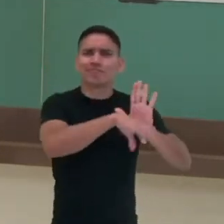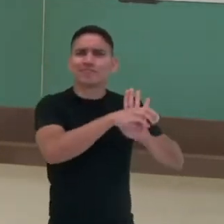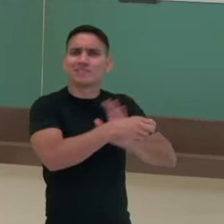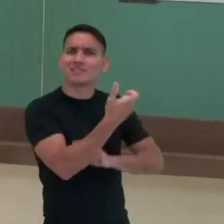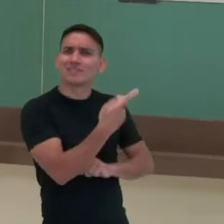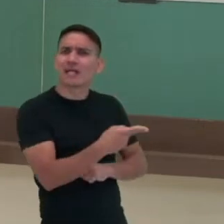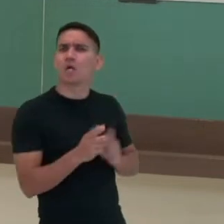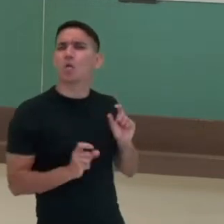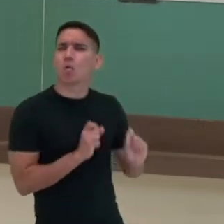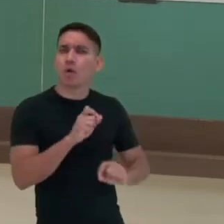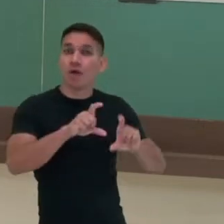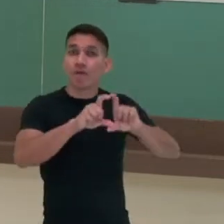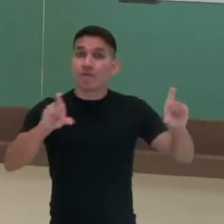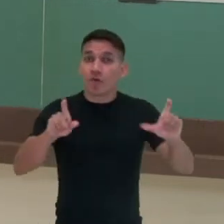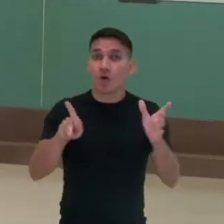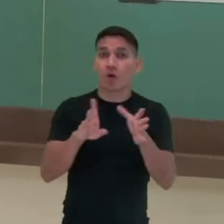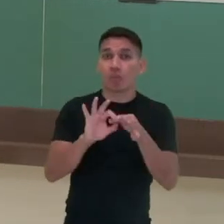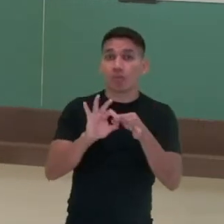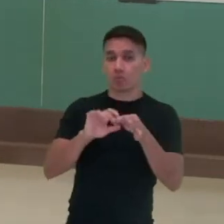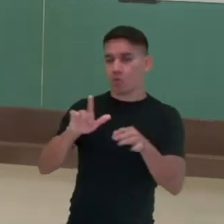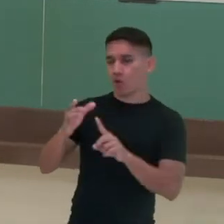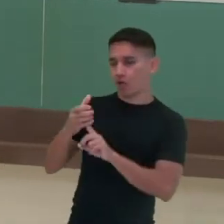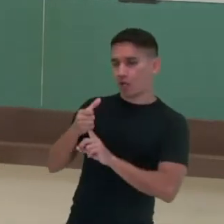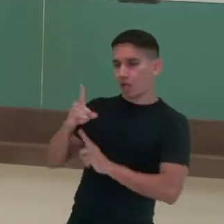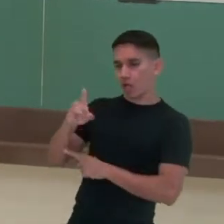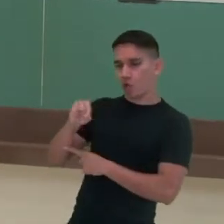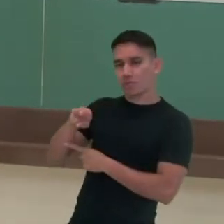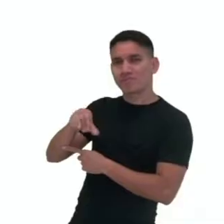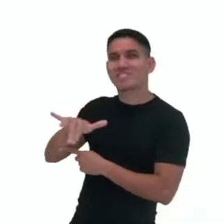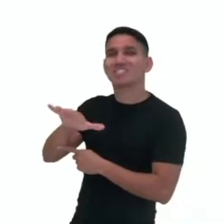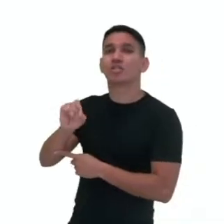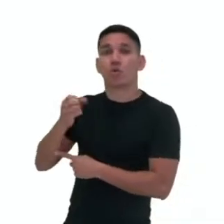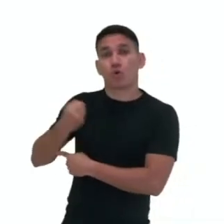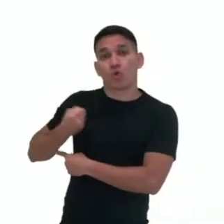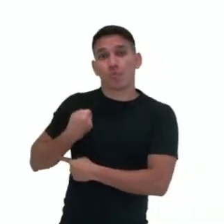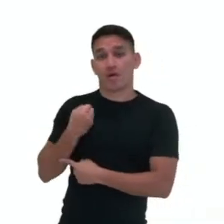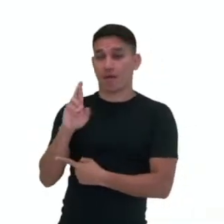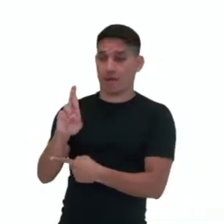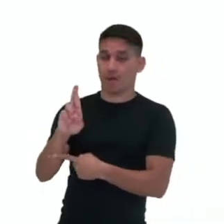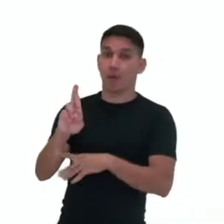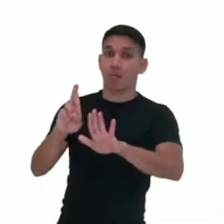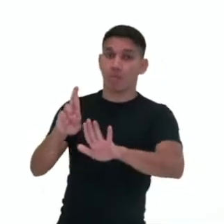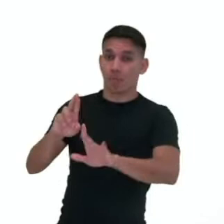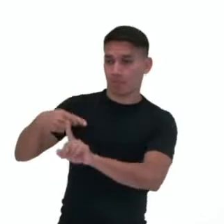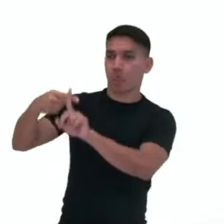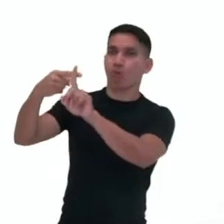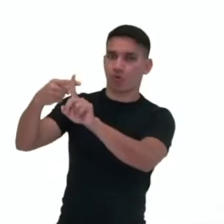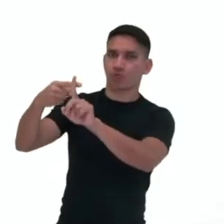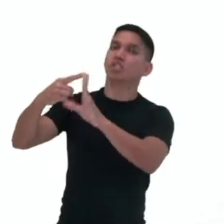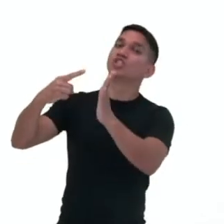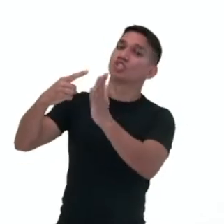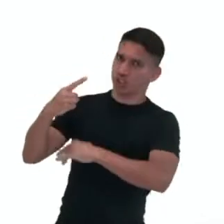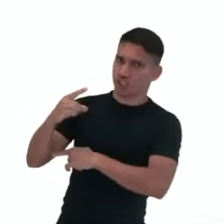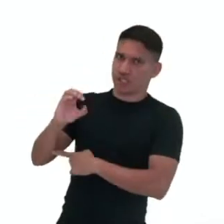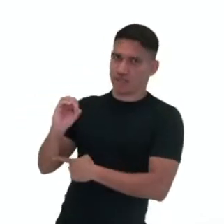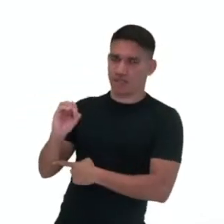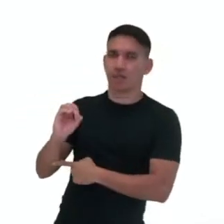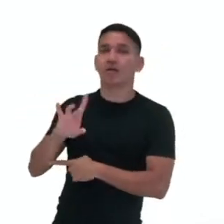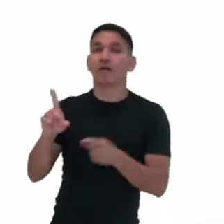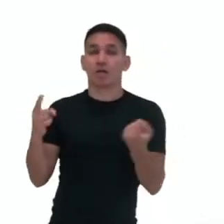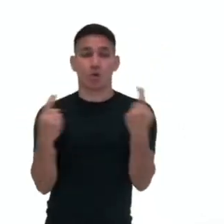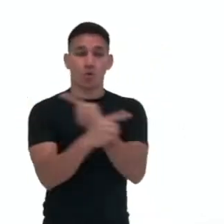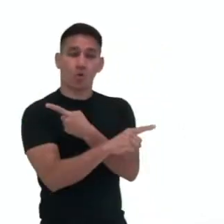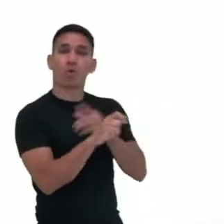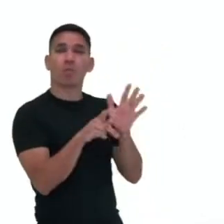Uma função que tem como domínio os reais positivos com exceção do zero e o contradomínio os números